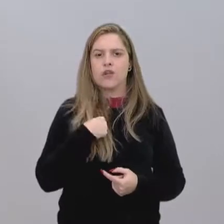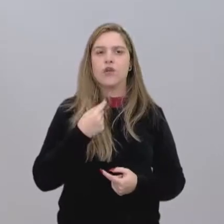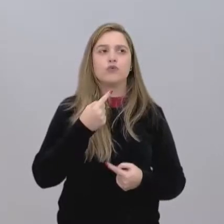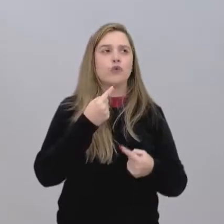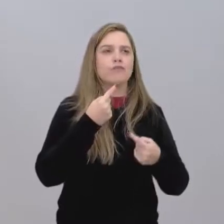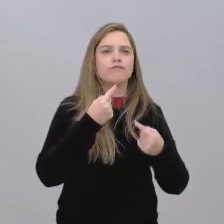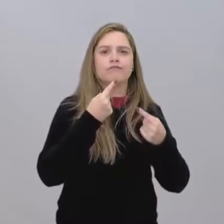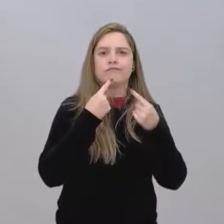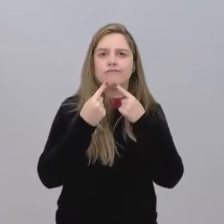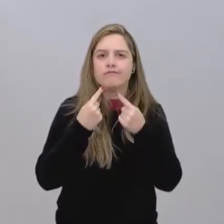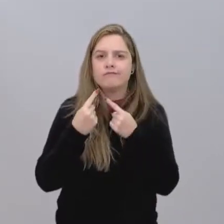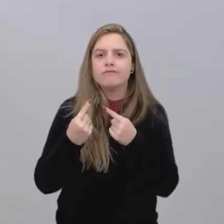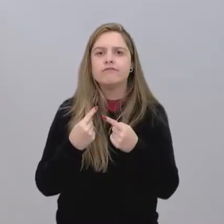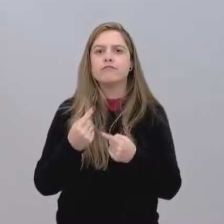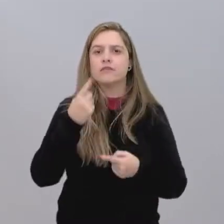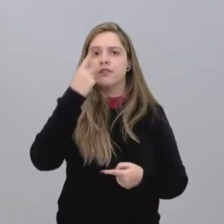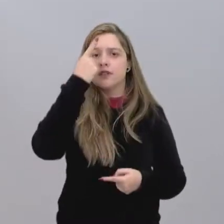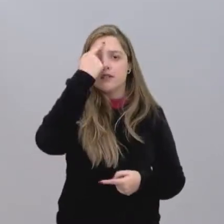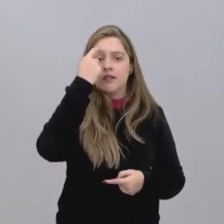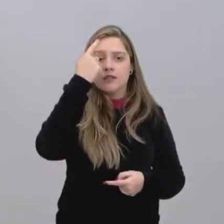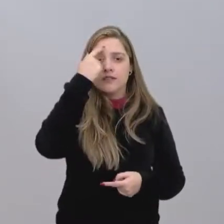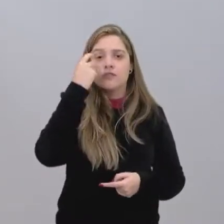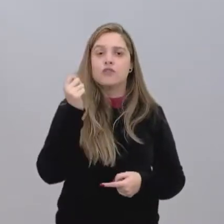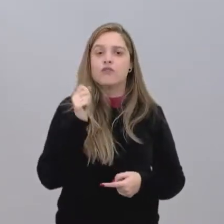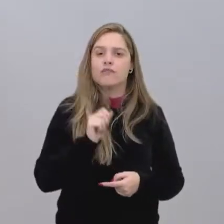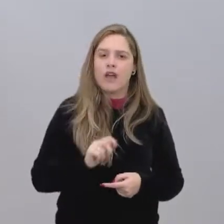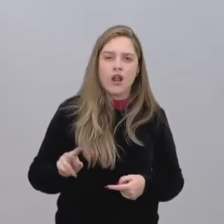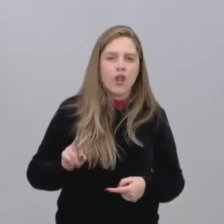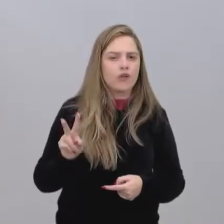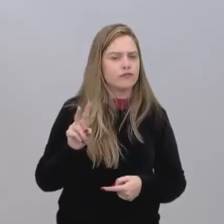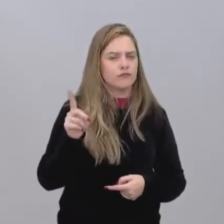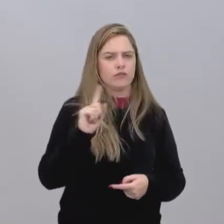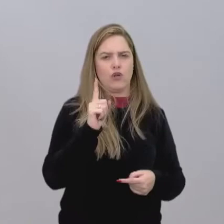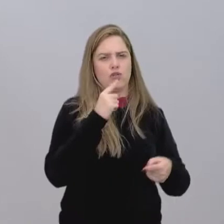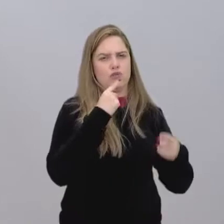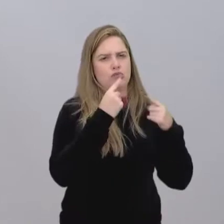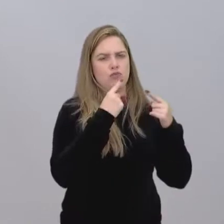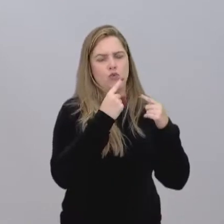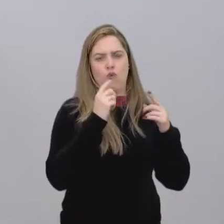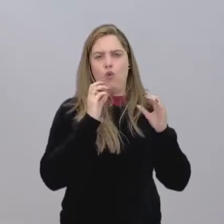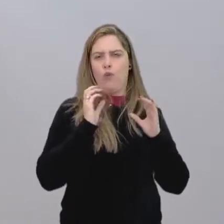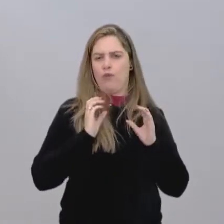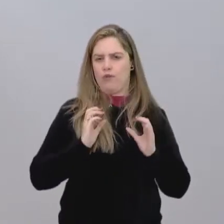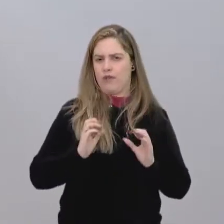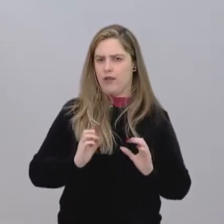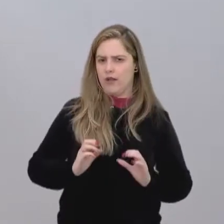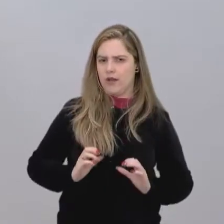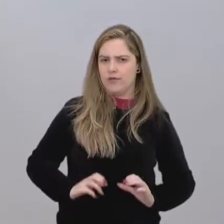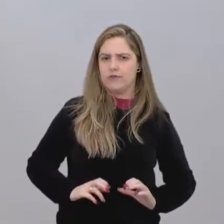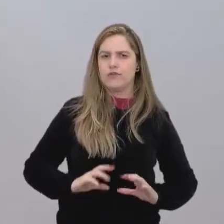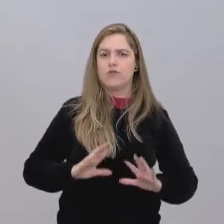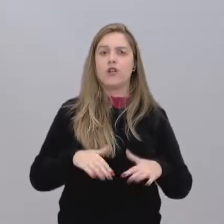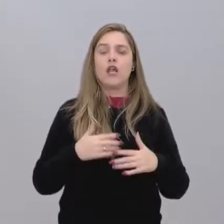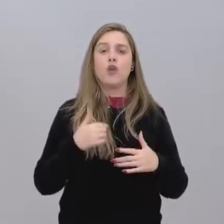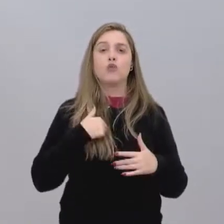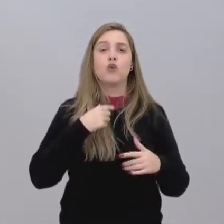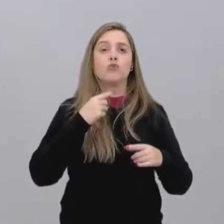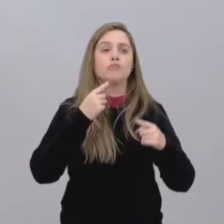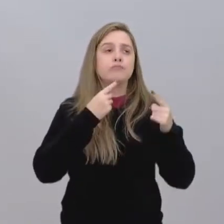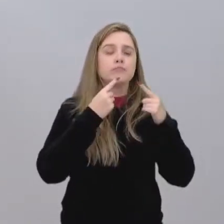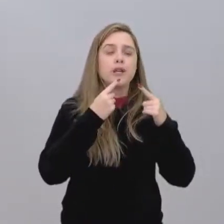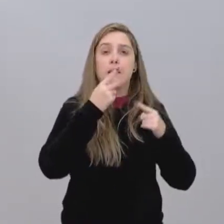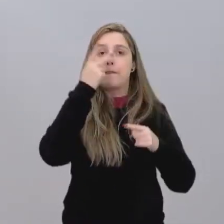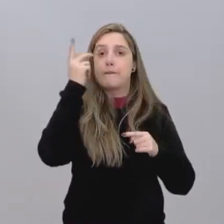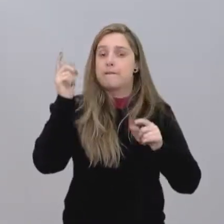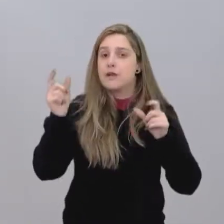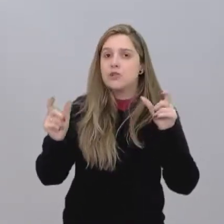discutindo ideias, não estou discutindo valores, não estou discutindo comportamentos e tampouco estou discutindo a pessoa